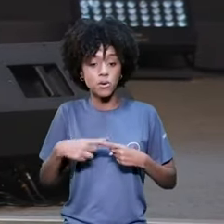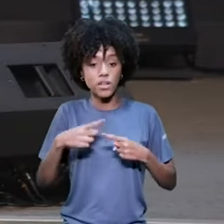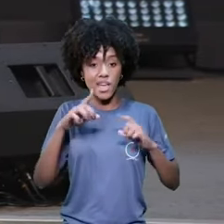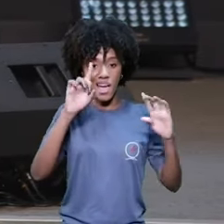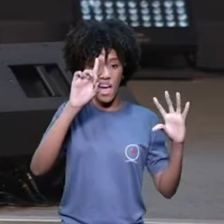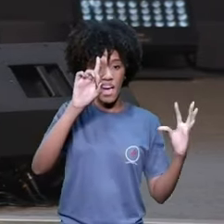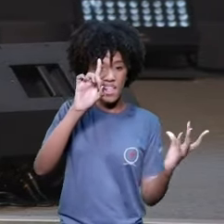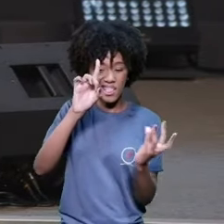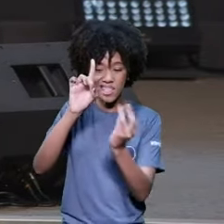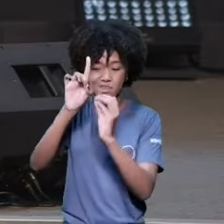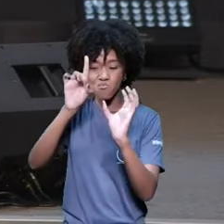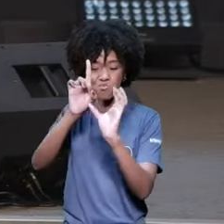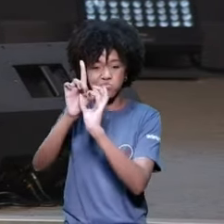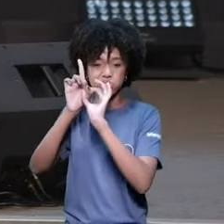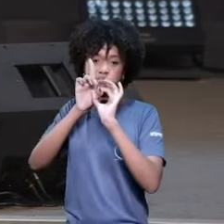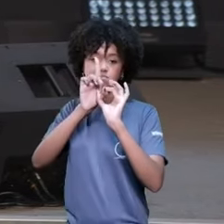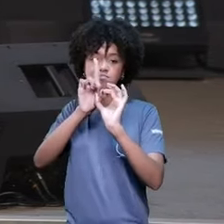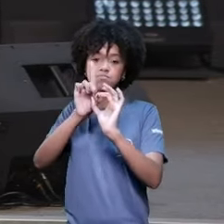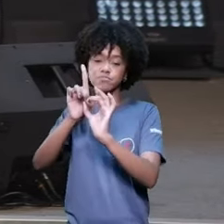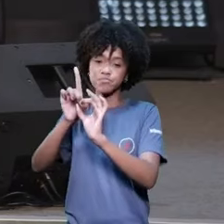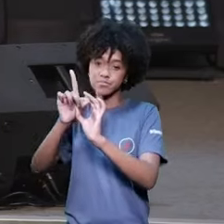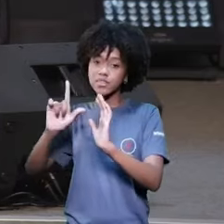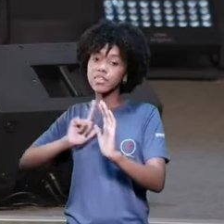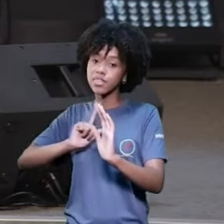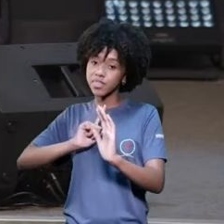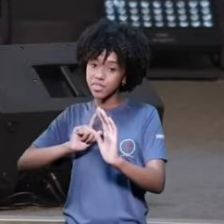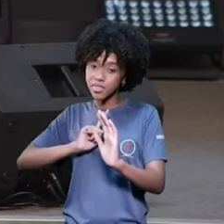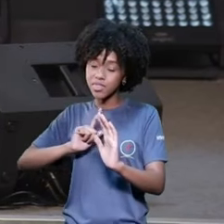dar mais cicatrizes do que diplomas.